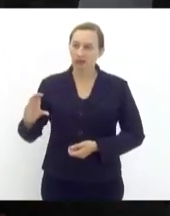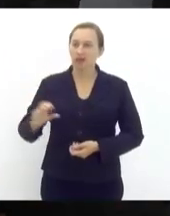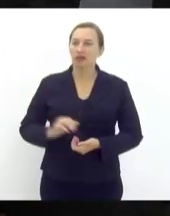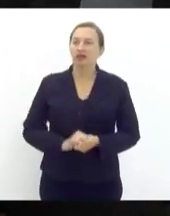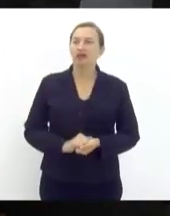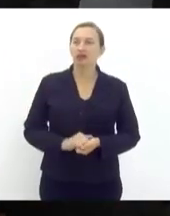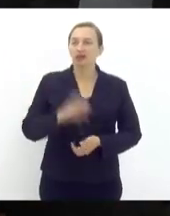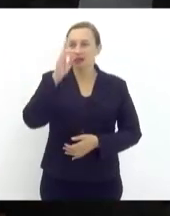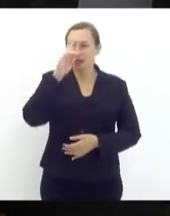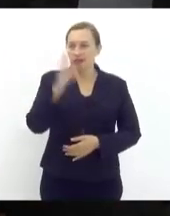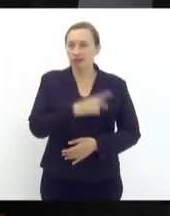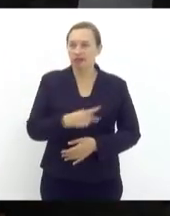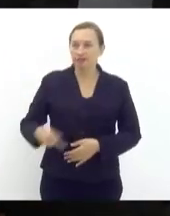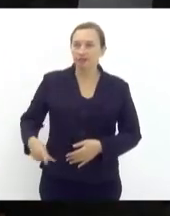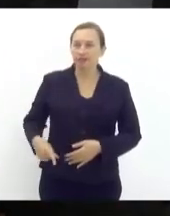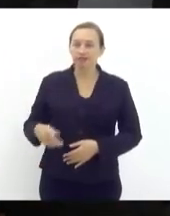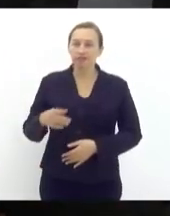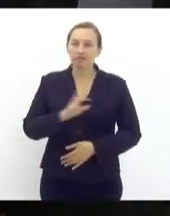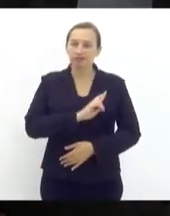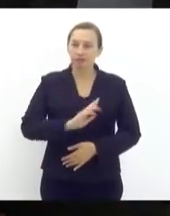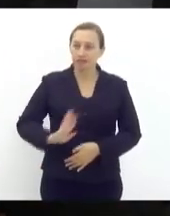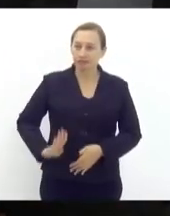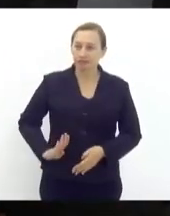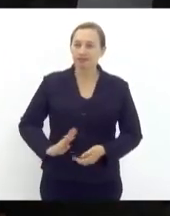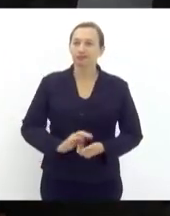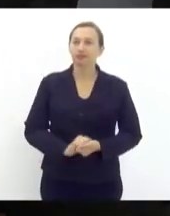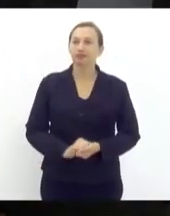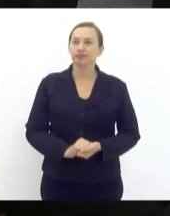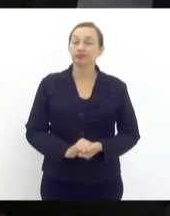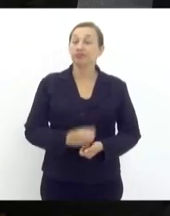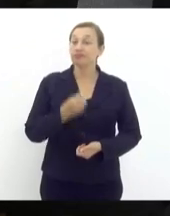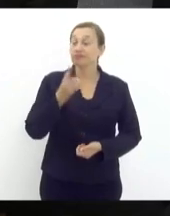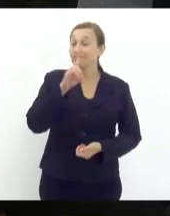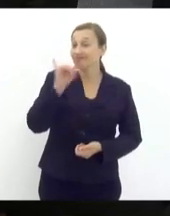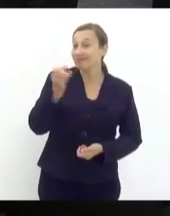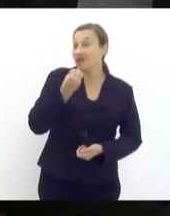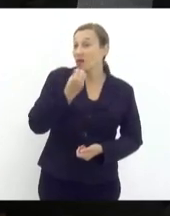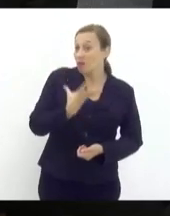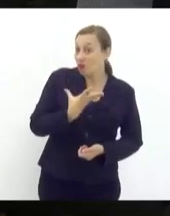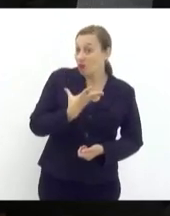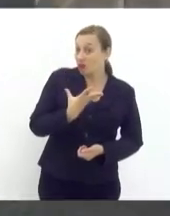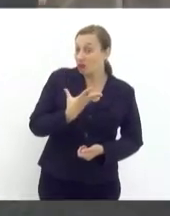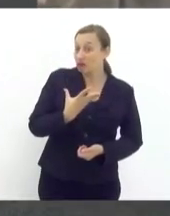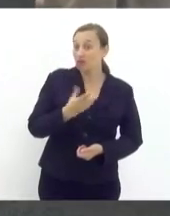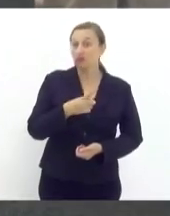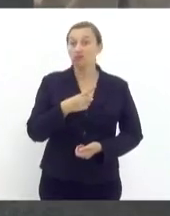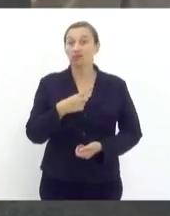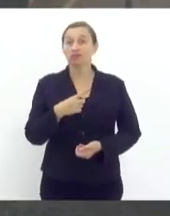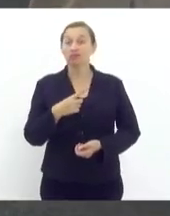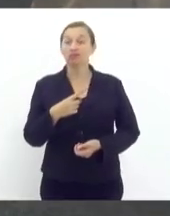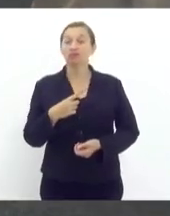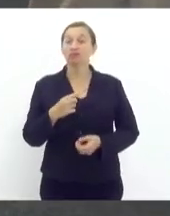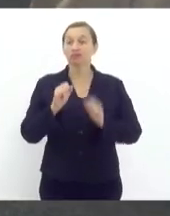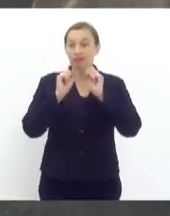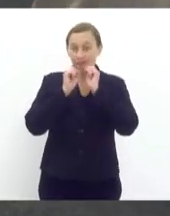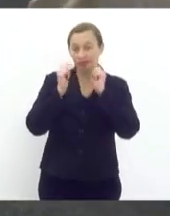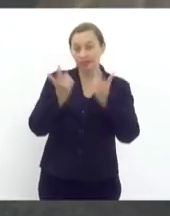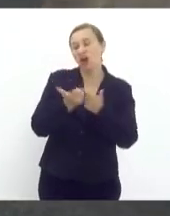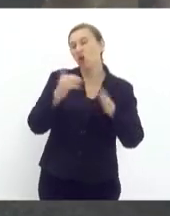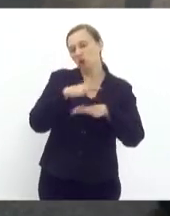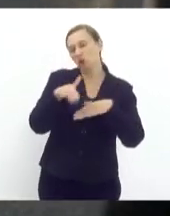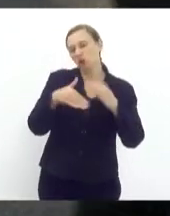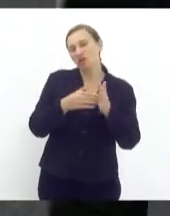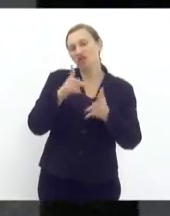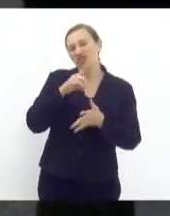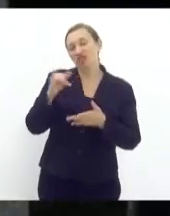Presidente Rodrigo Bacelar um dia bom aqui no nosso Parlamento todos os dias são bons